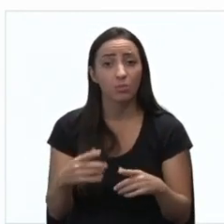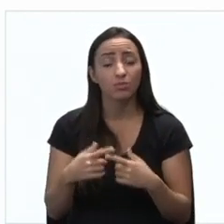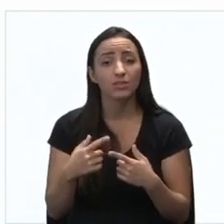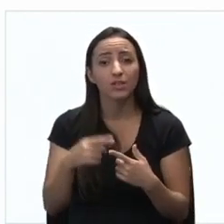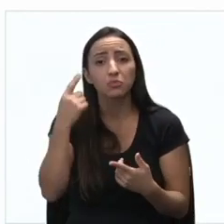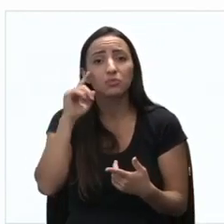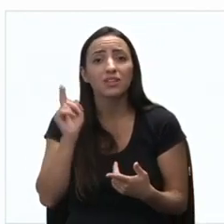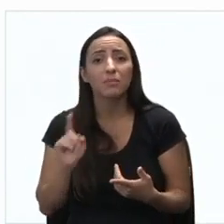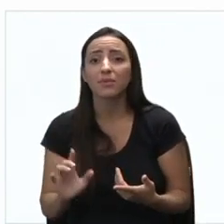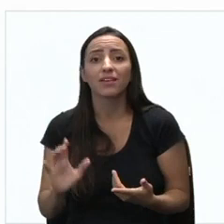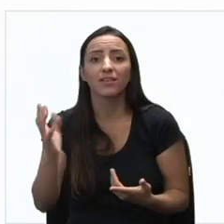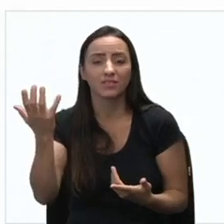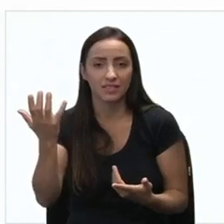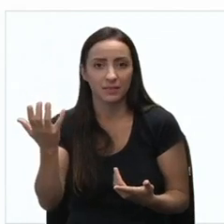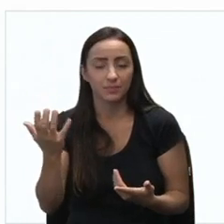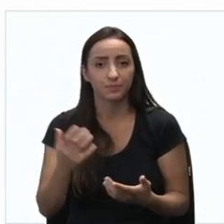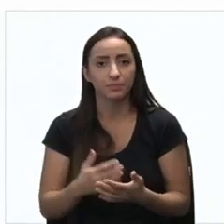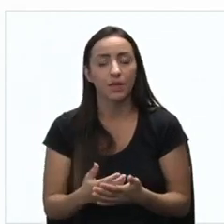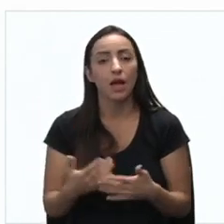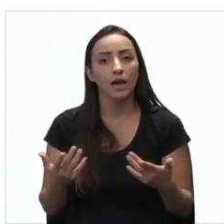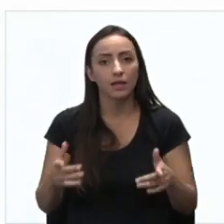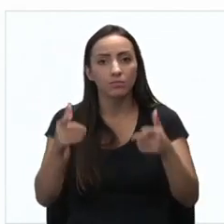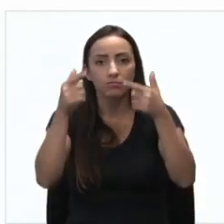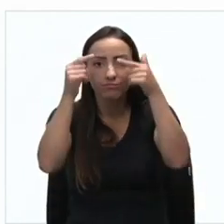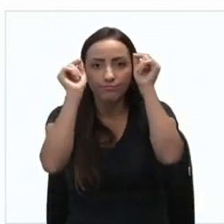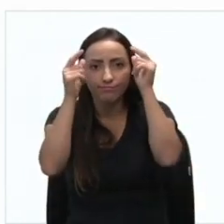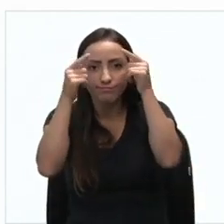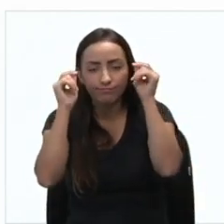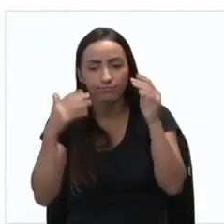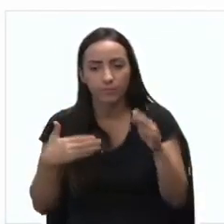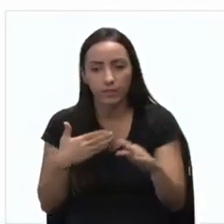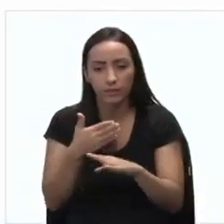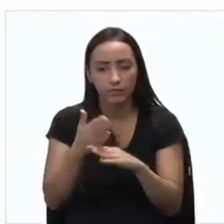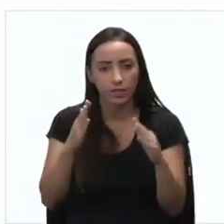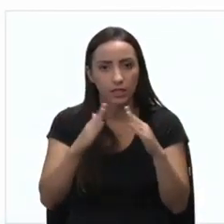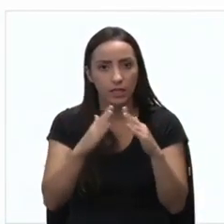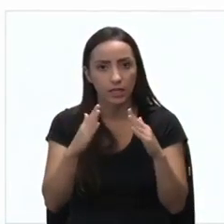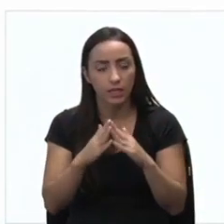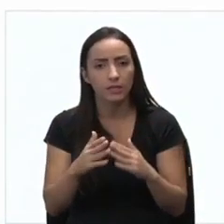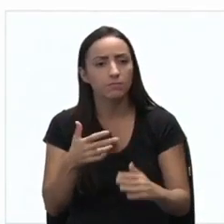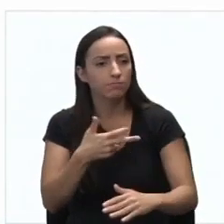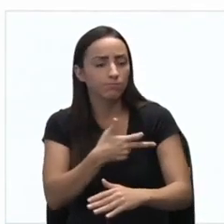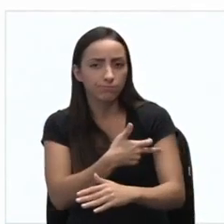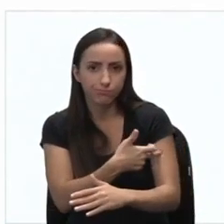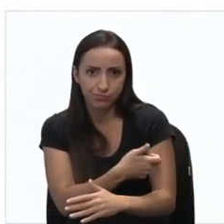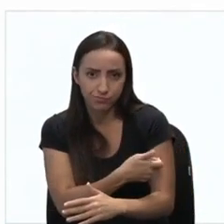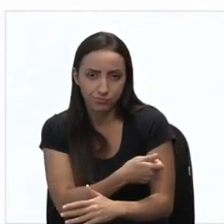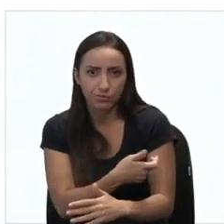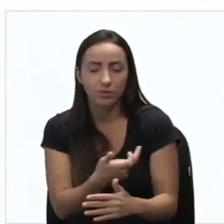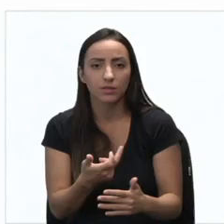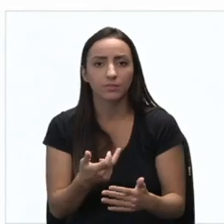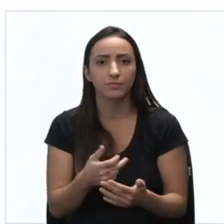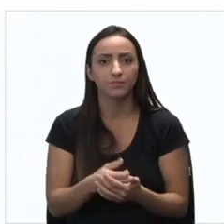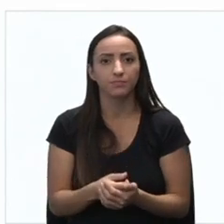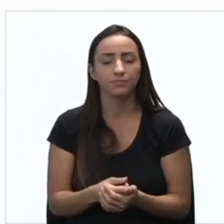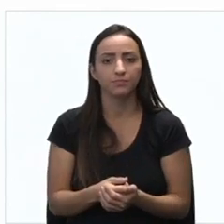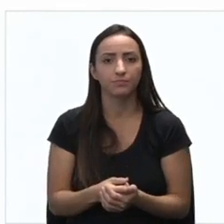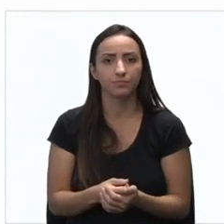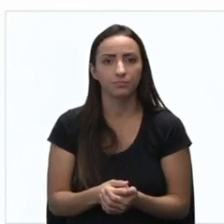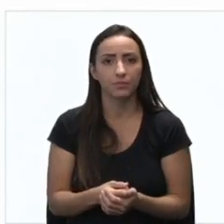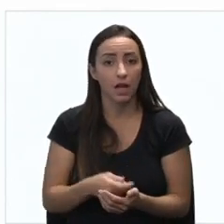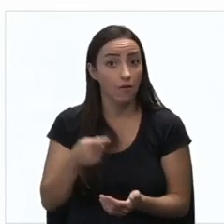os enfermeiros, enfim, né, entravam nas casas e aplicavam as vacinas aí